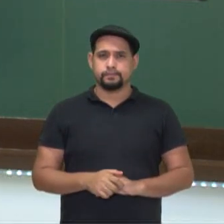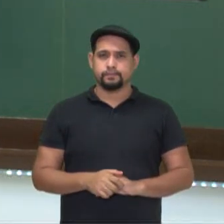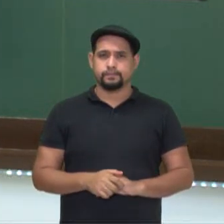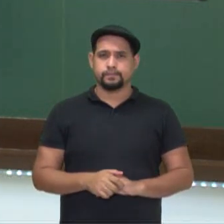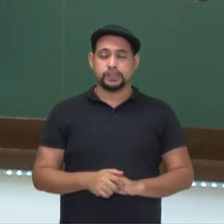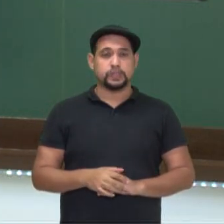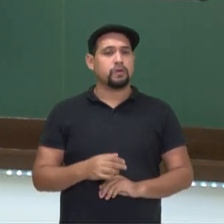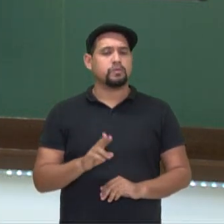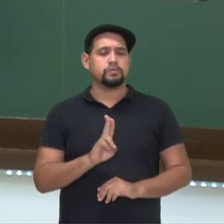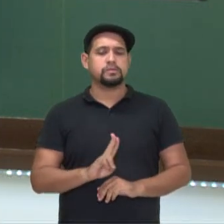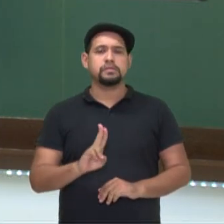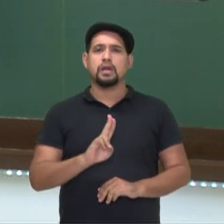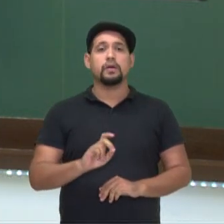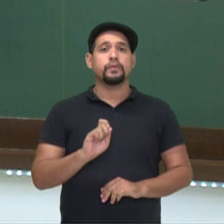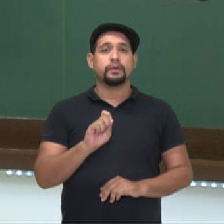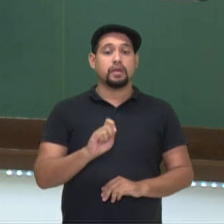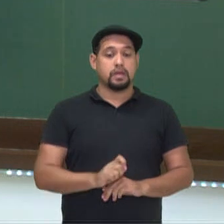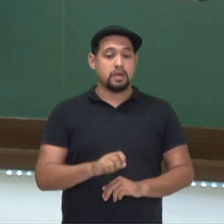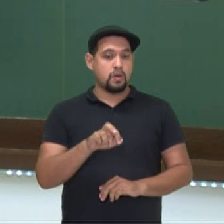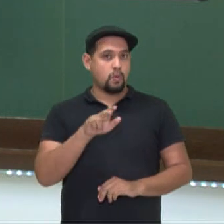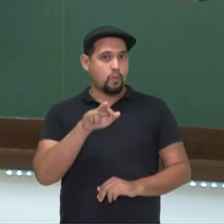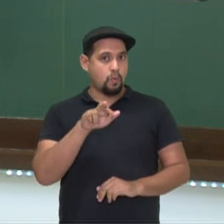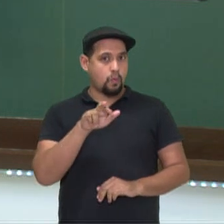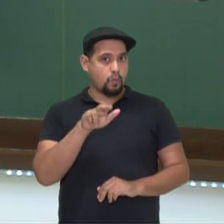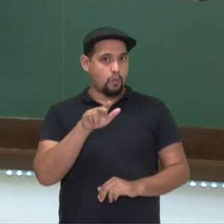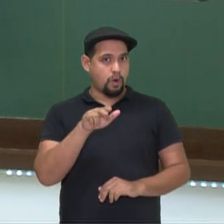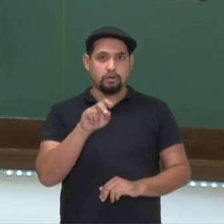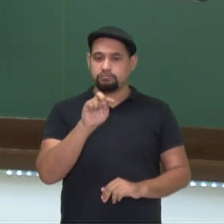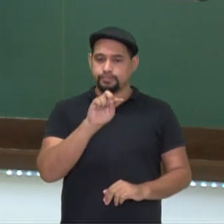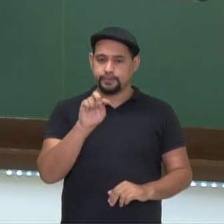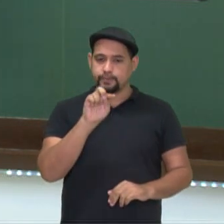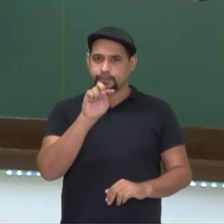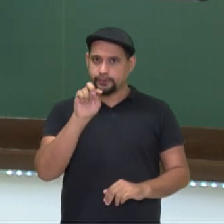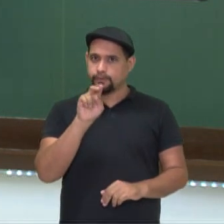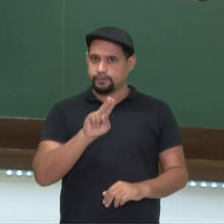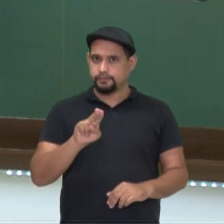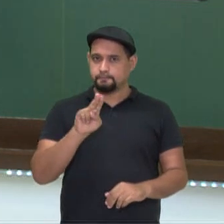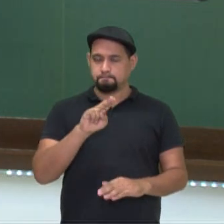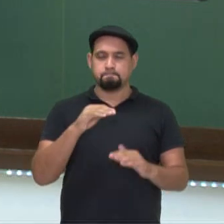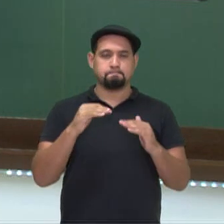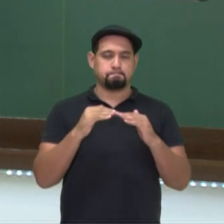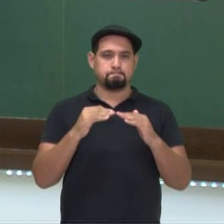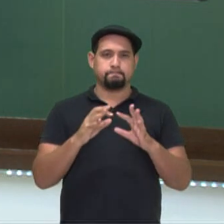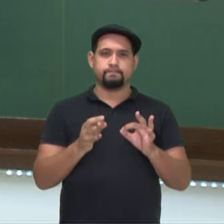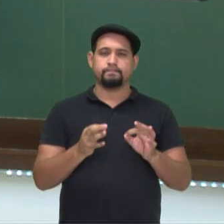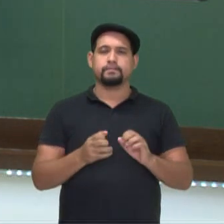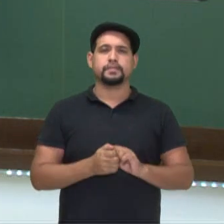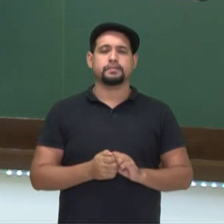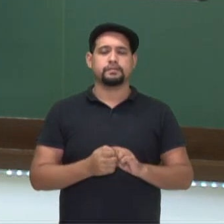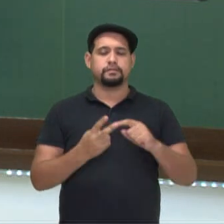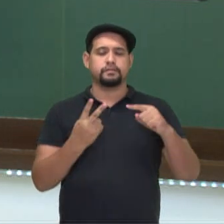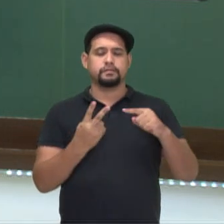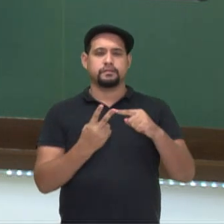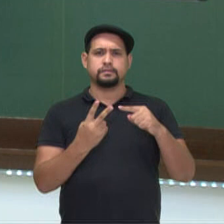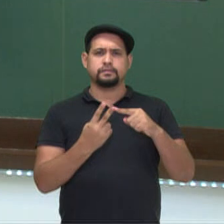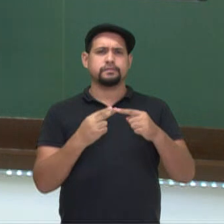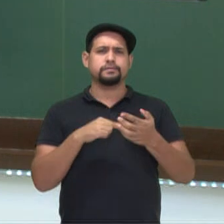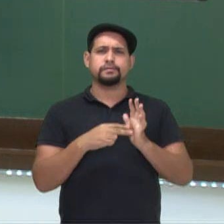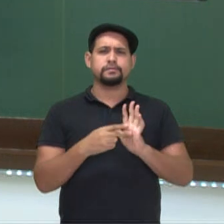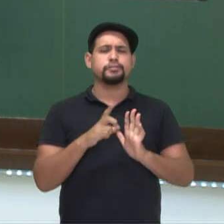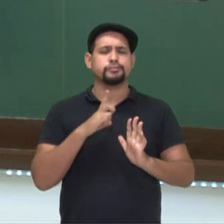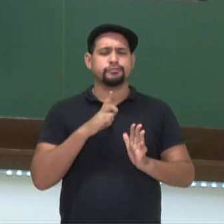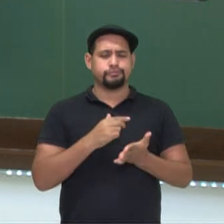eu vou usar o sinal de igual, né, para o corresponde. A raiz quadrada, então a raiz quadrada